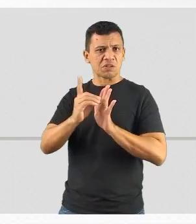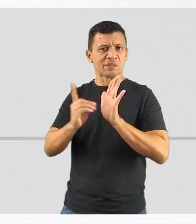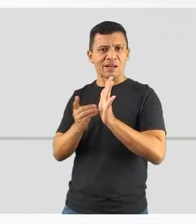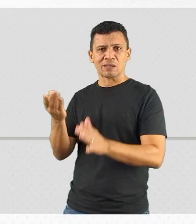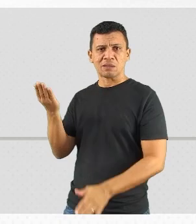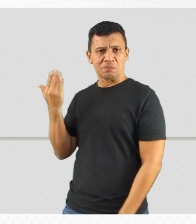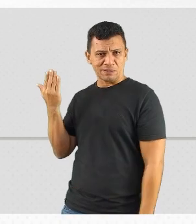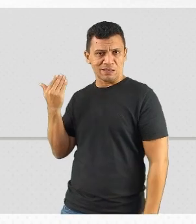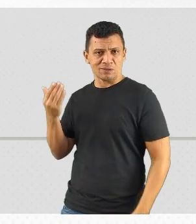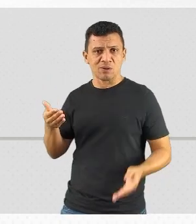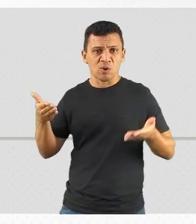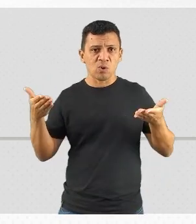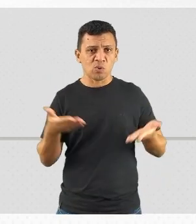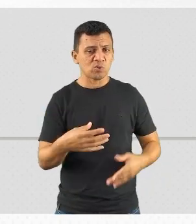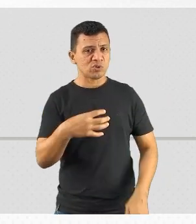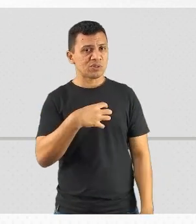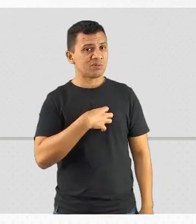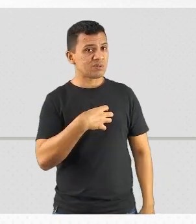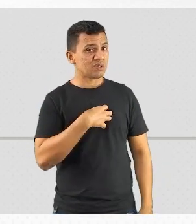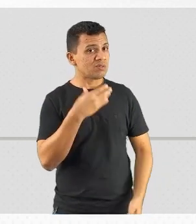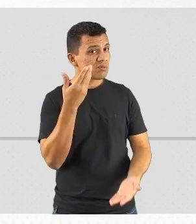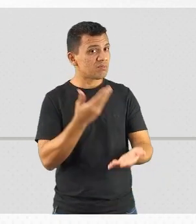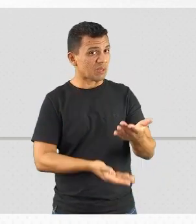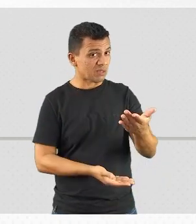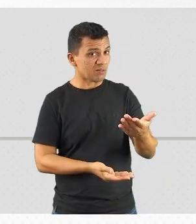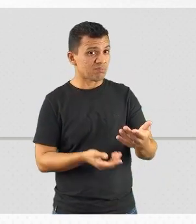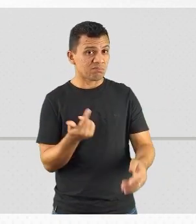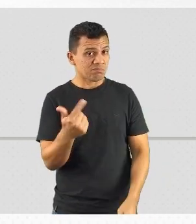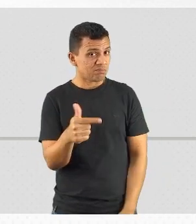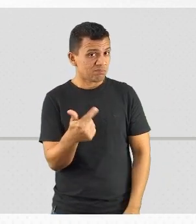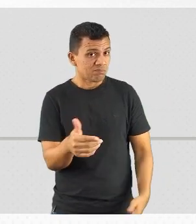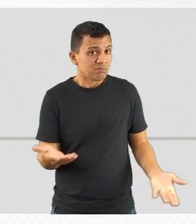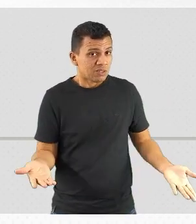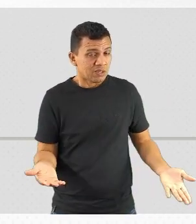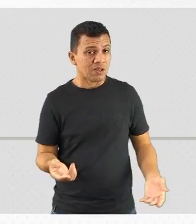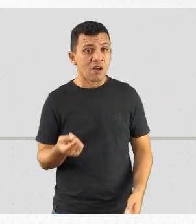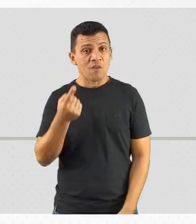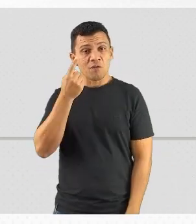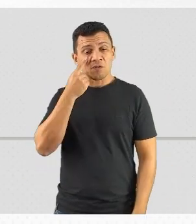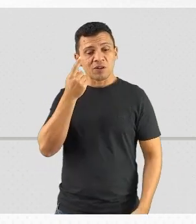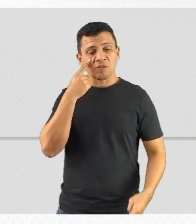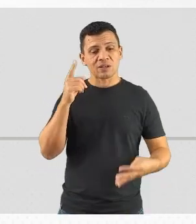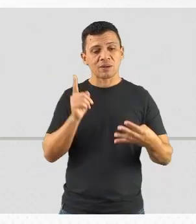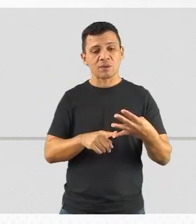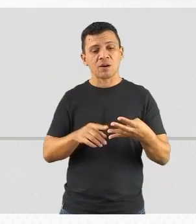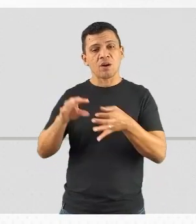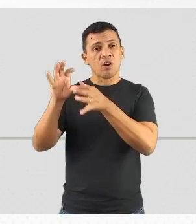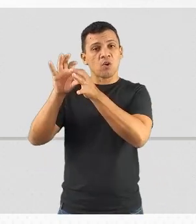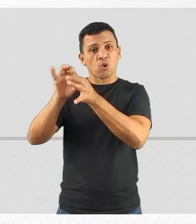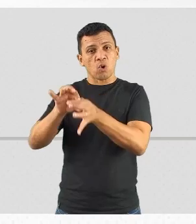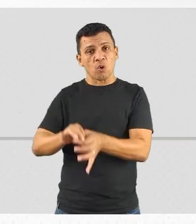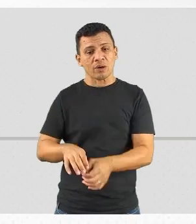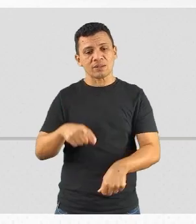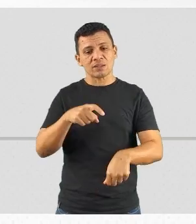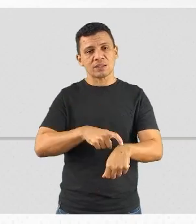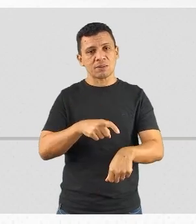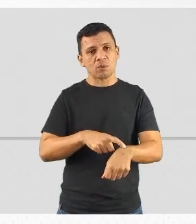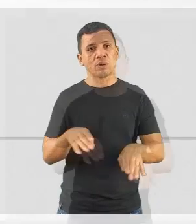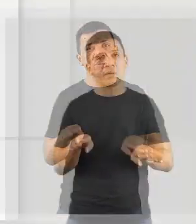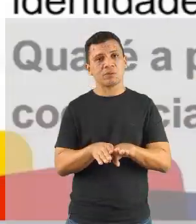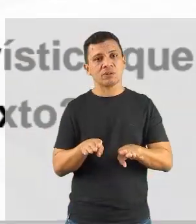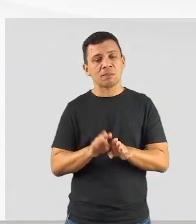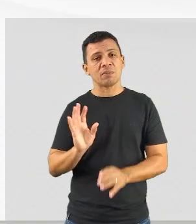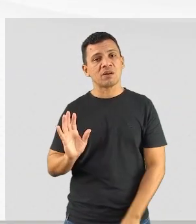atualmente não faz mais sentido. Então, por isso que a gente coloca aqui, verificar a coerência temporal e factual. Será que isso de fato pode